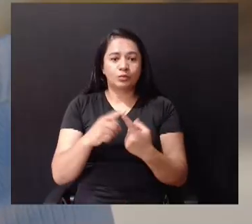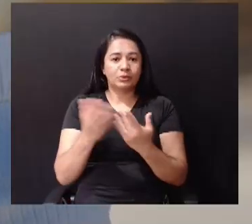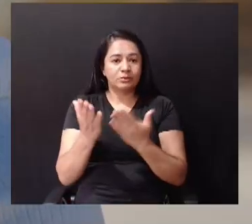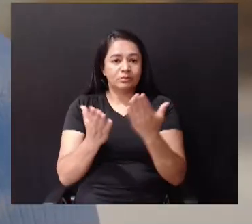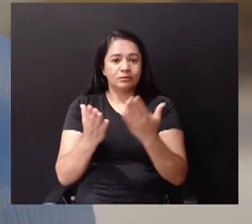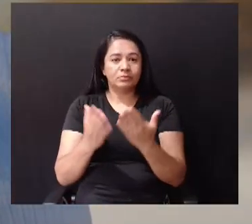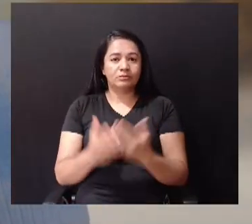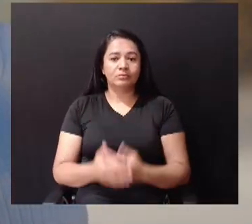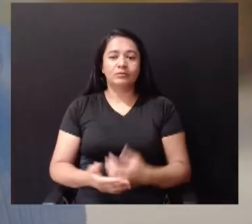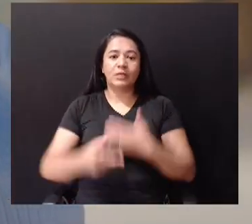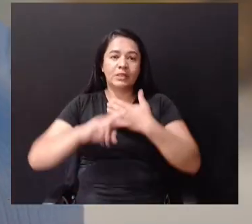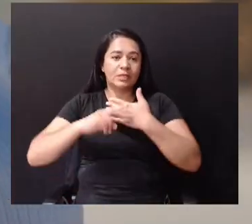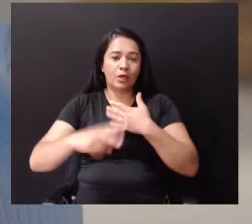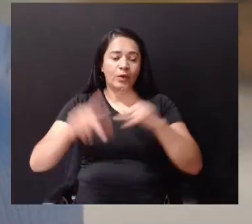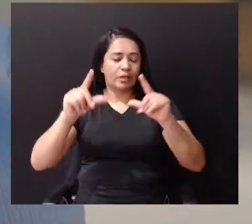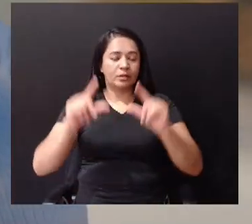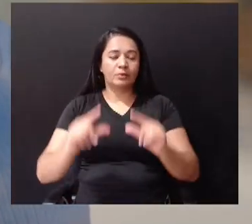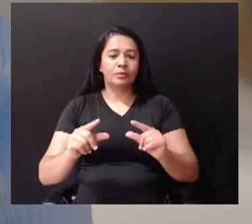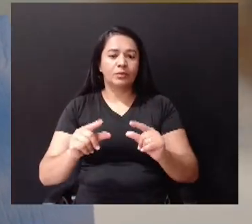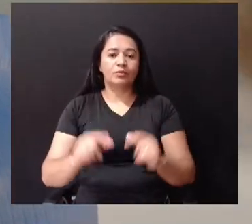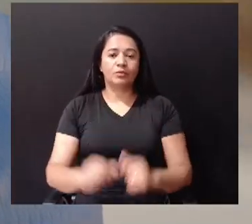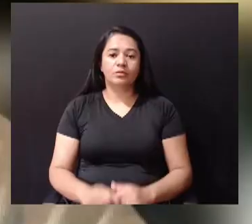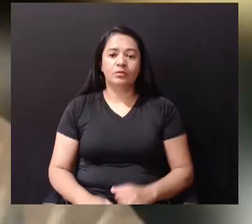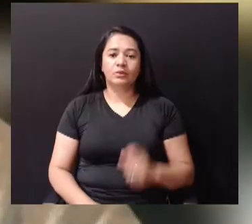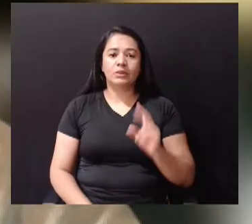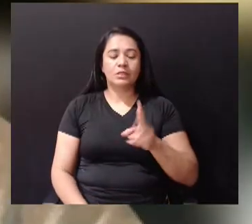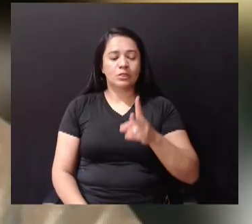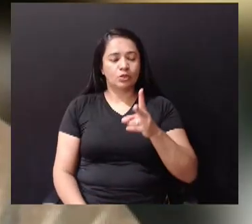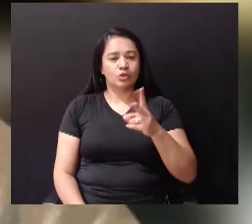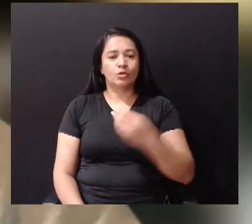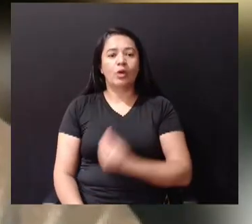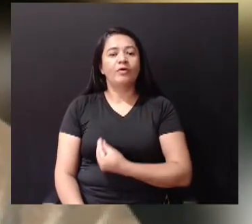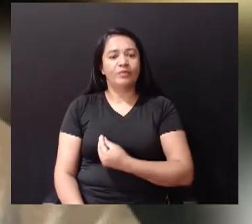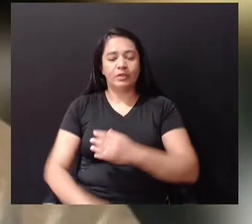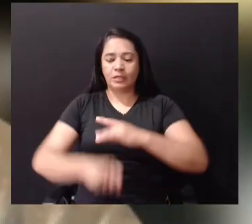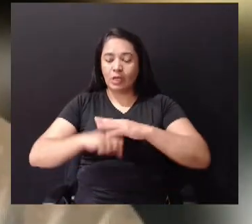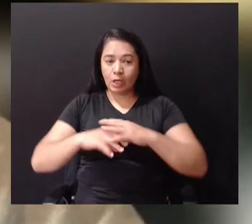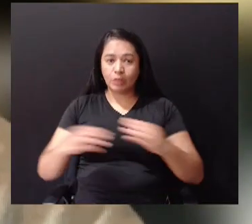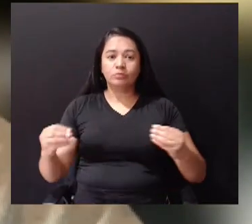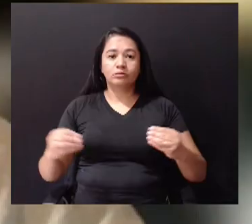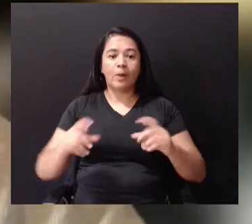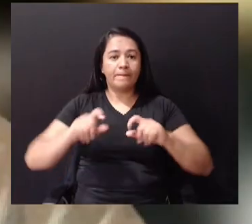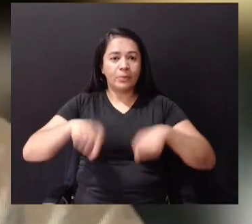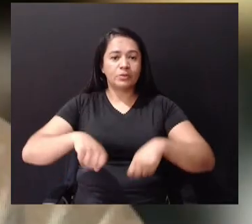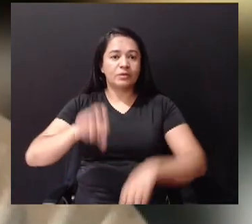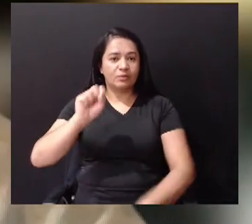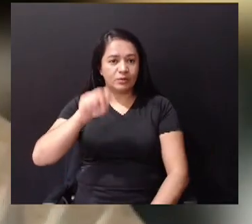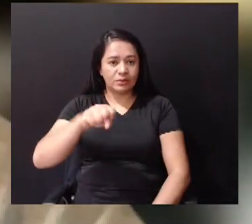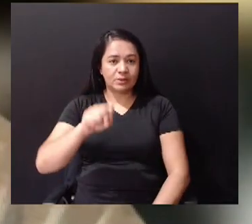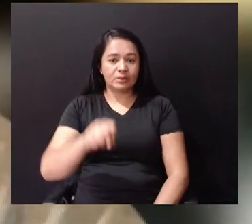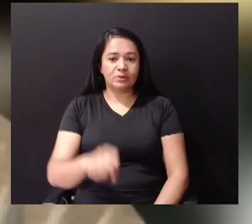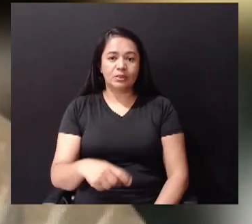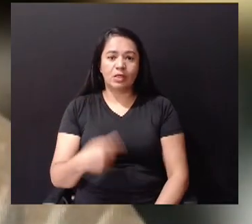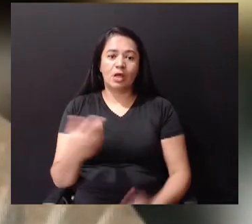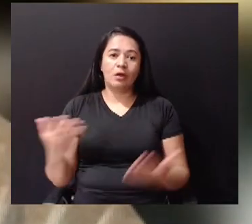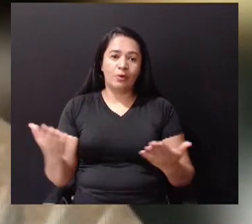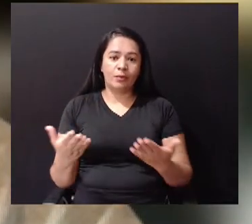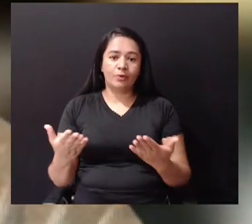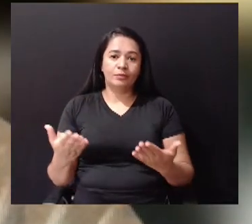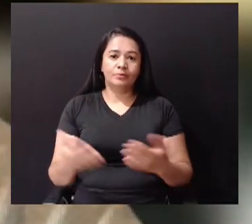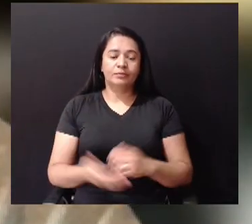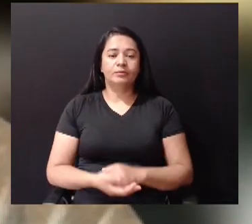sim, a sobrevida e cura de crianças com medulloblastoma é possível, sim, nos dias atuais. Essa é um